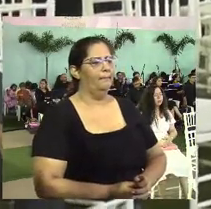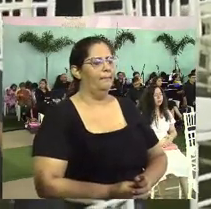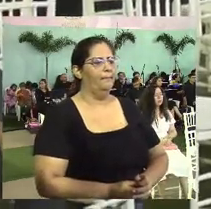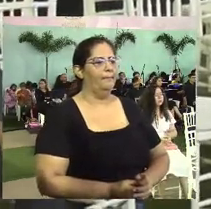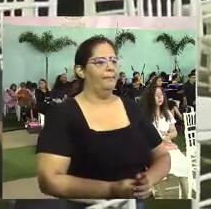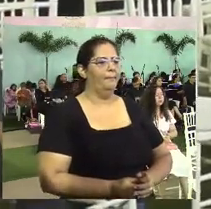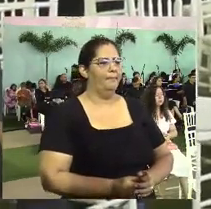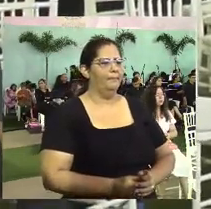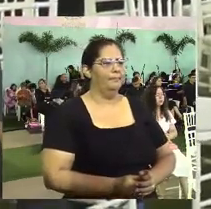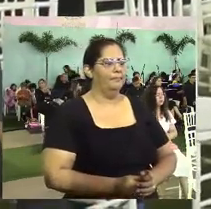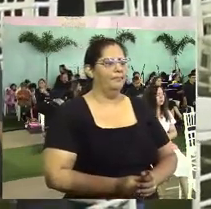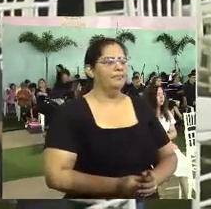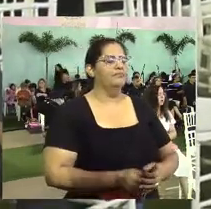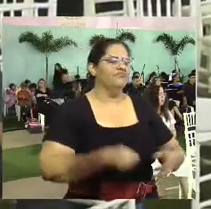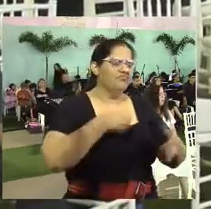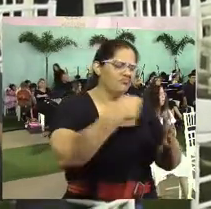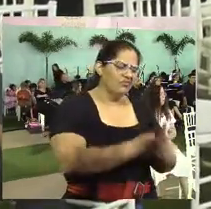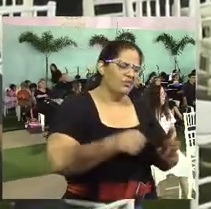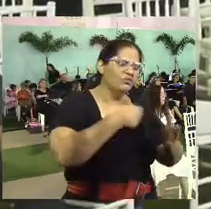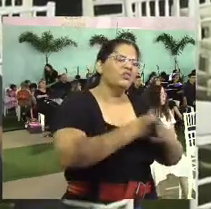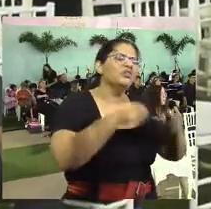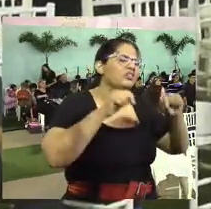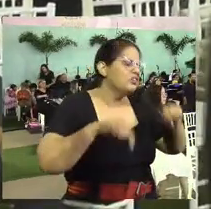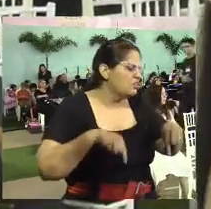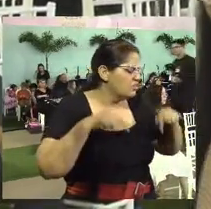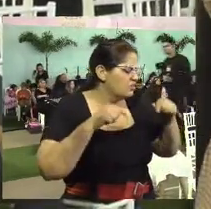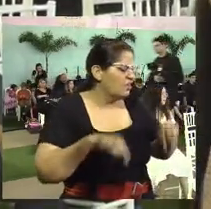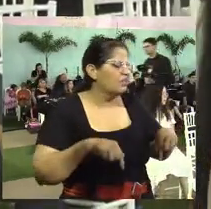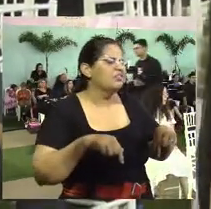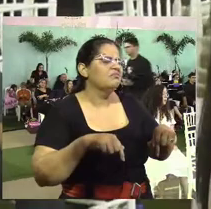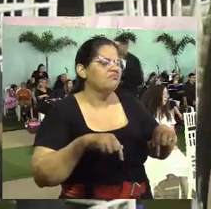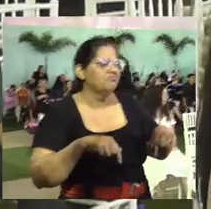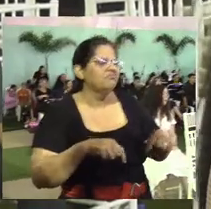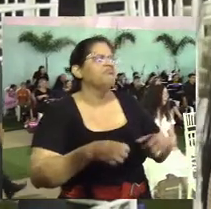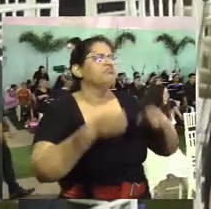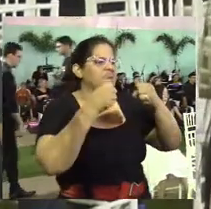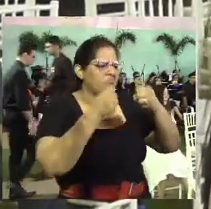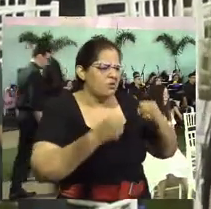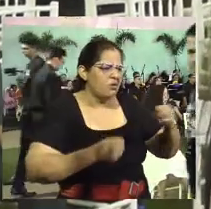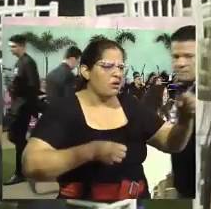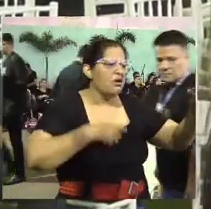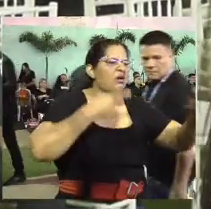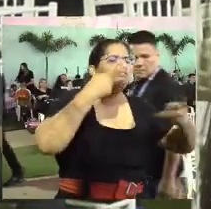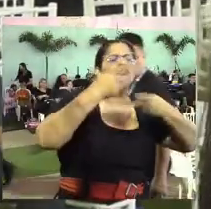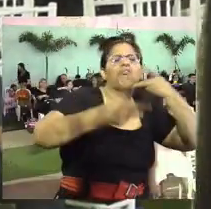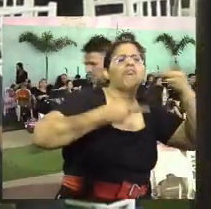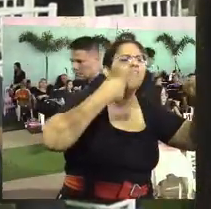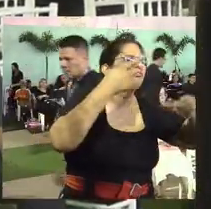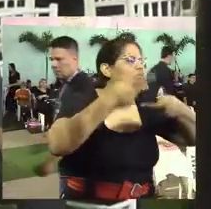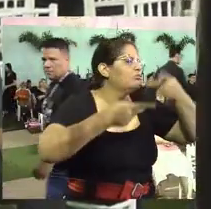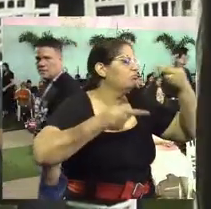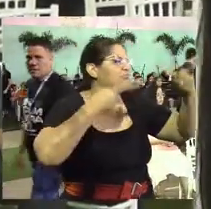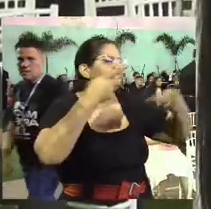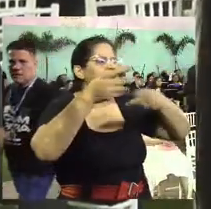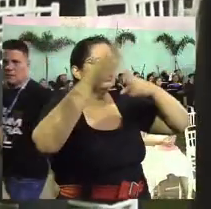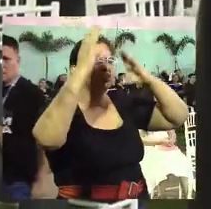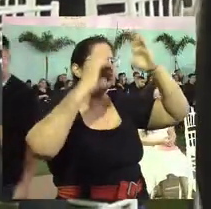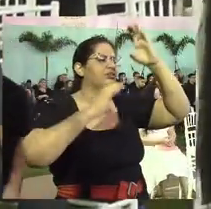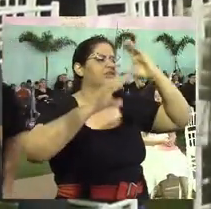pelo privilégio de aqui está poder soltar a minha voz e te louvar